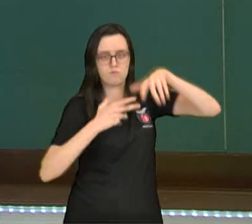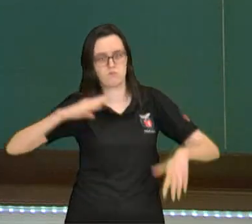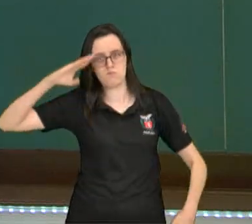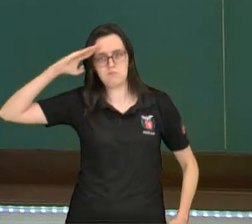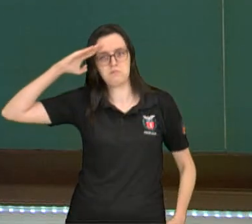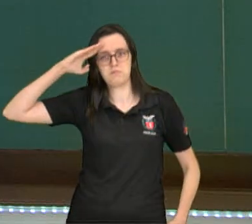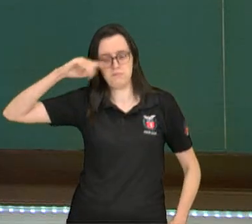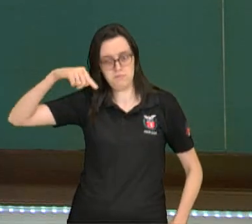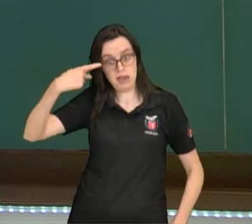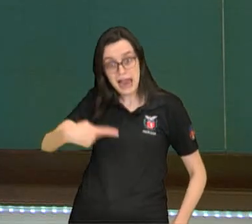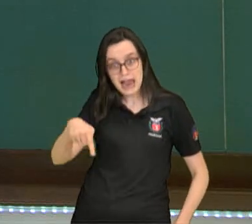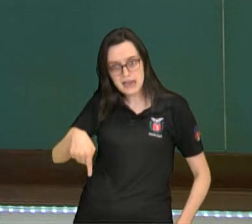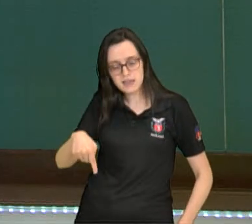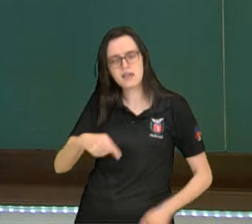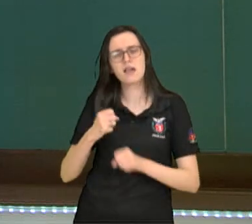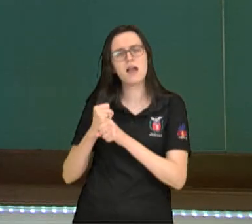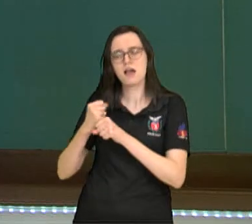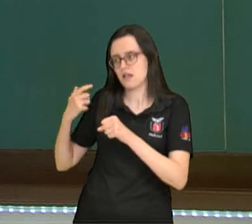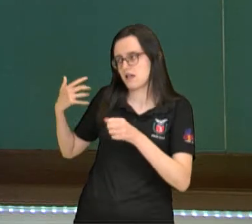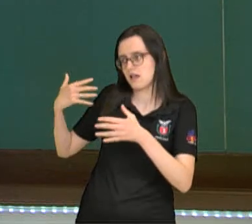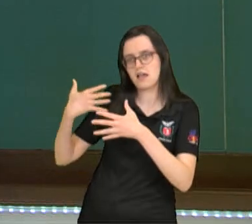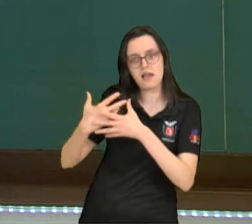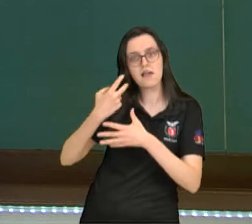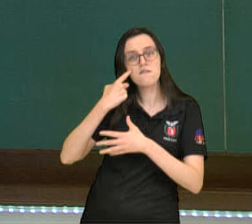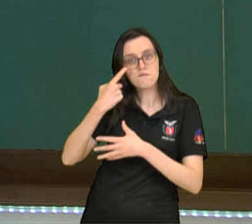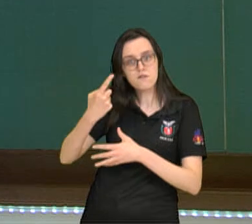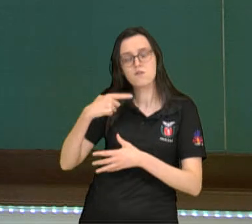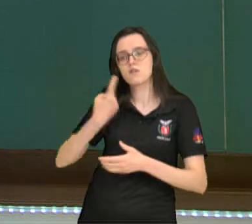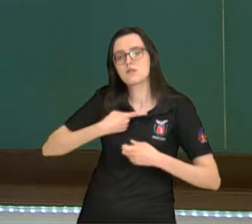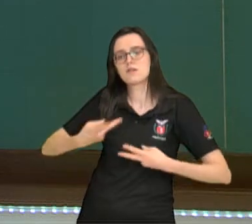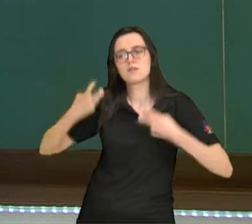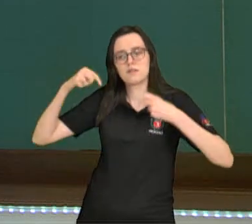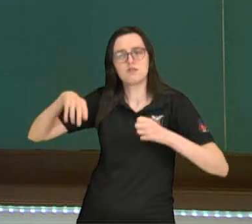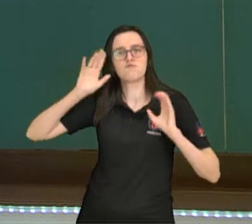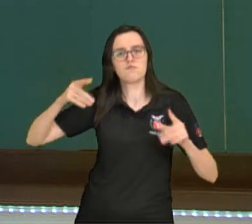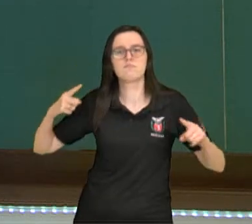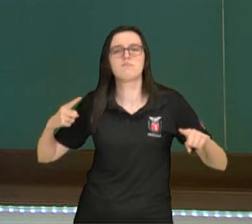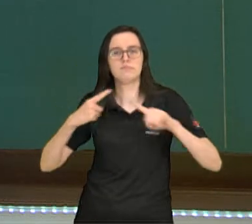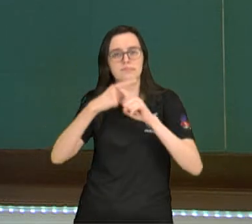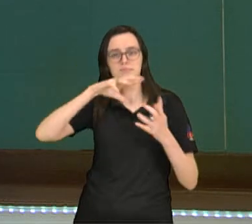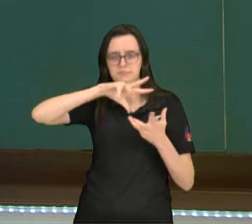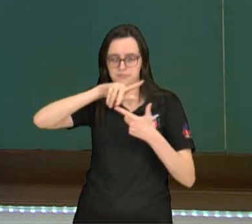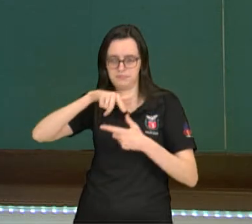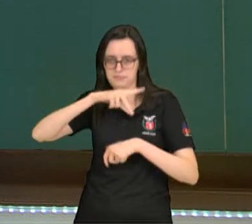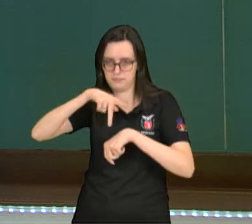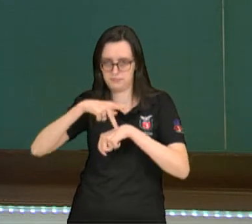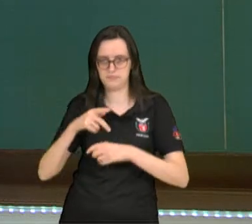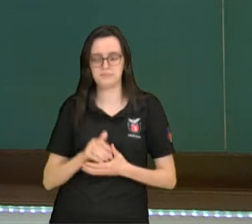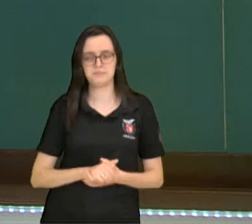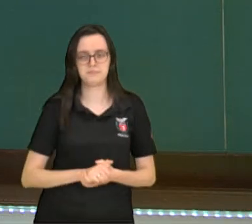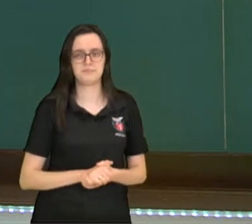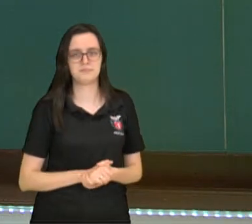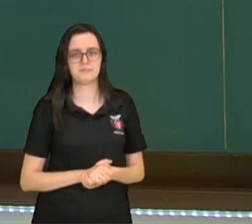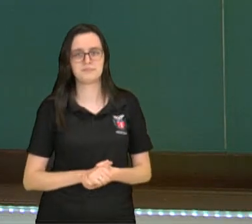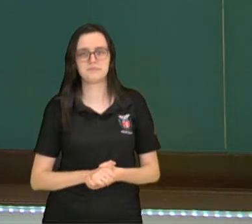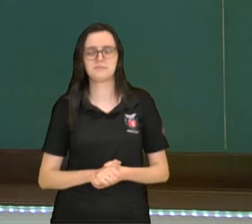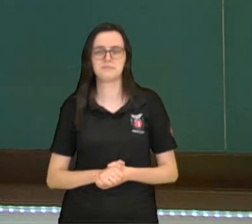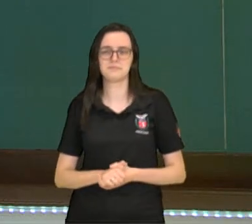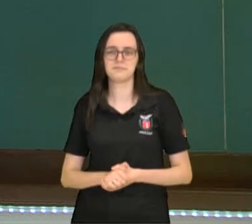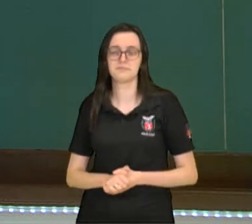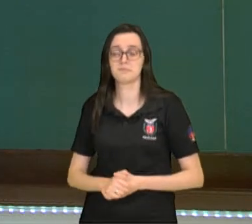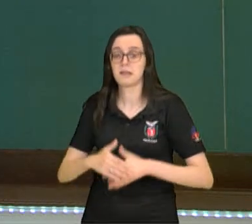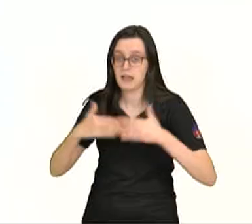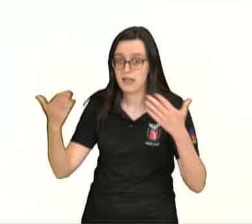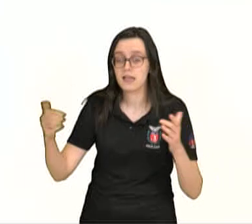Orientação. Alguns anos depois, então, a gente já teve um mundial de orientação aqui no nosso país.